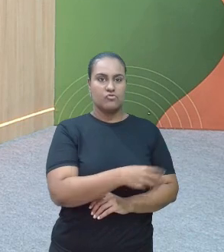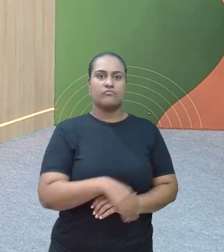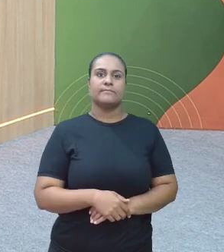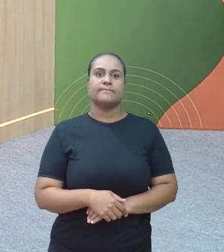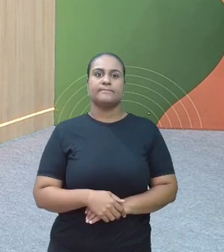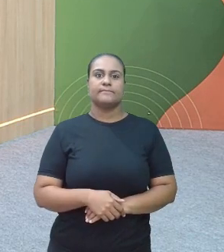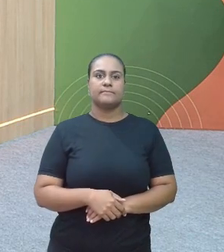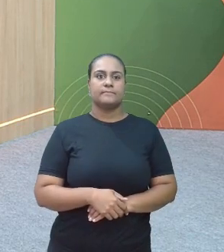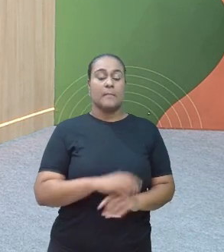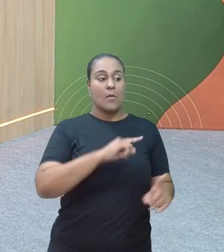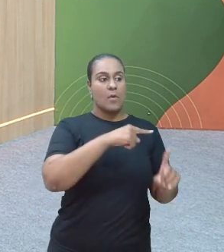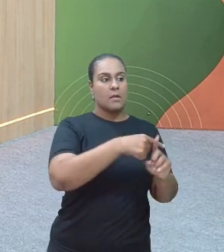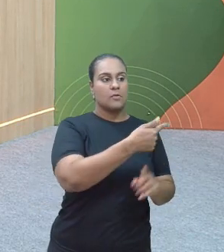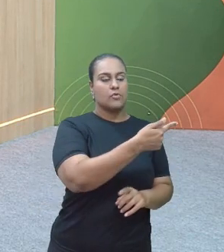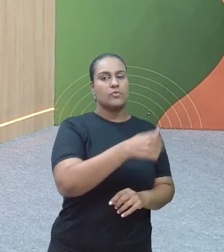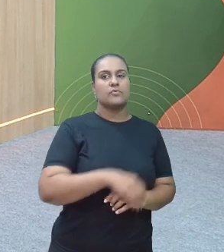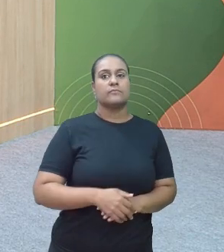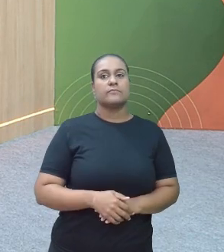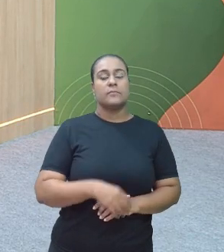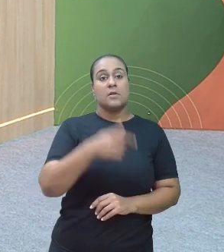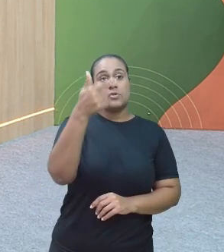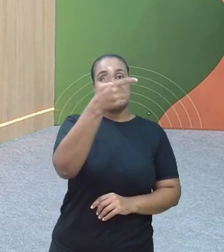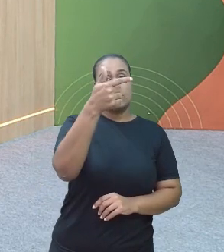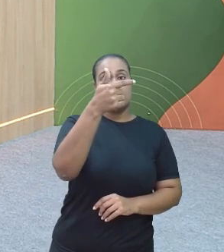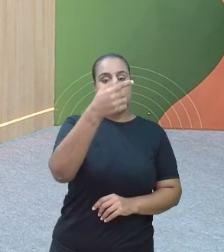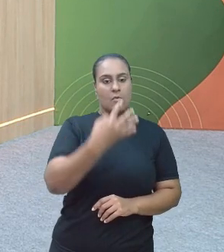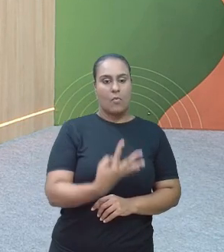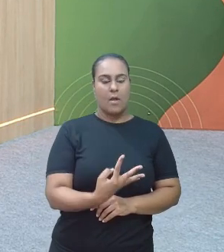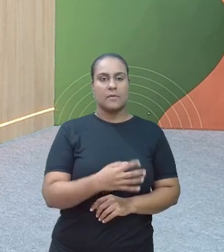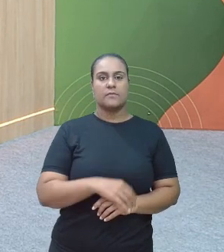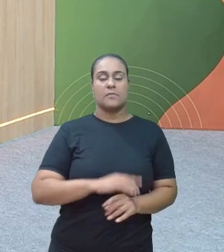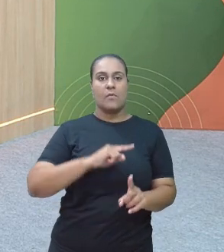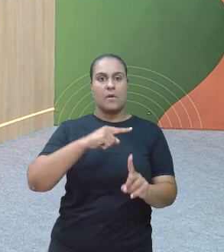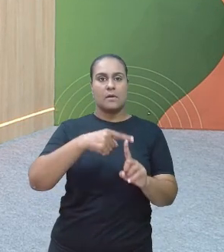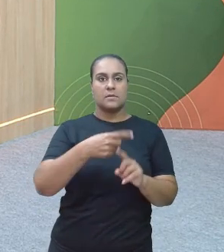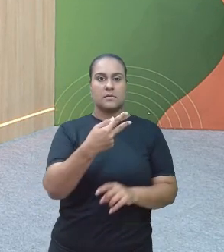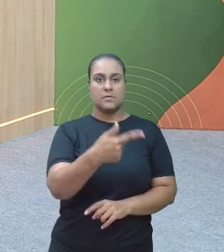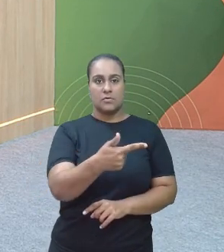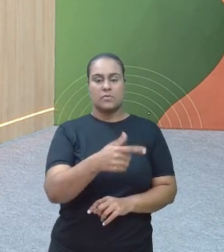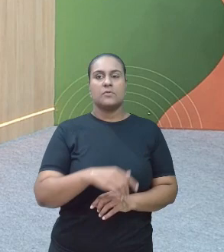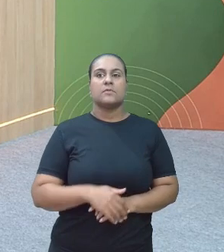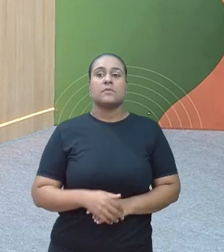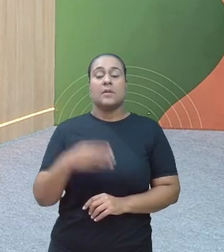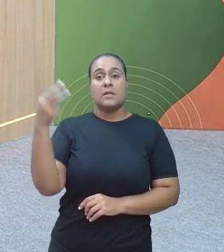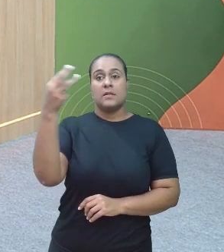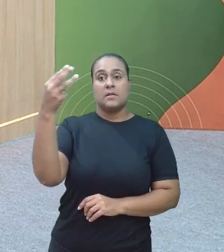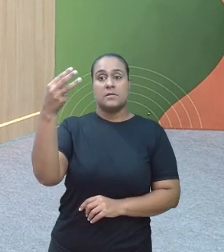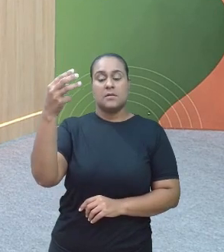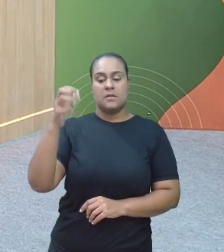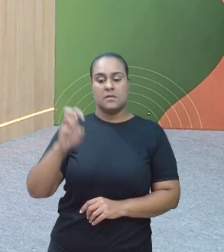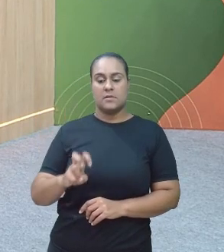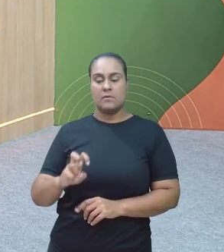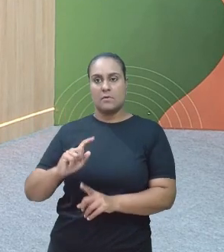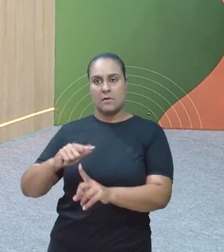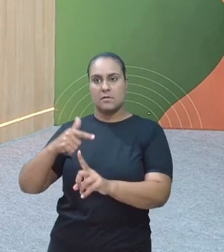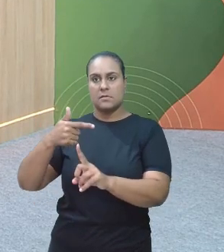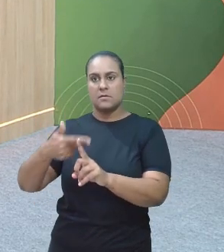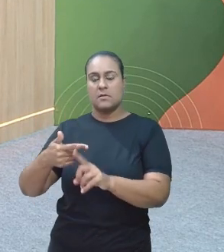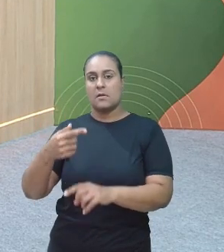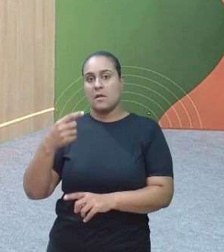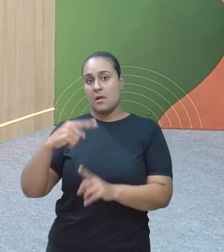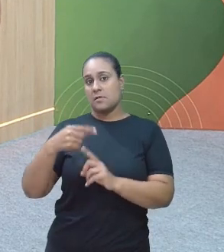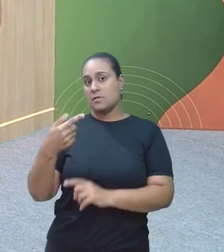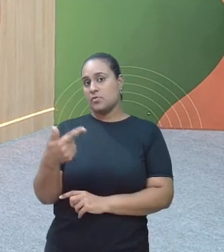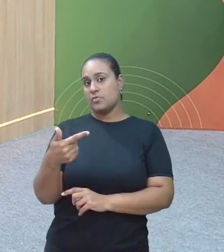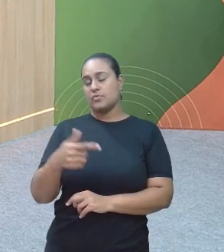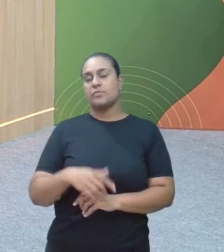acrescentei 2. Segunda posição, 4 lados, eu acrescentei 2. Terceira posição, 5 lados, eu acrescentei